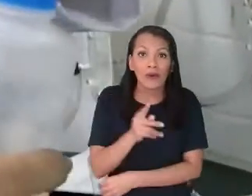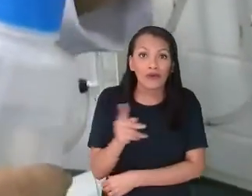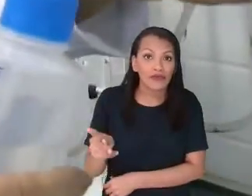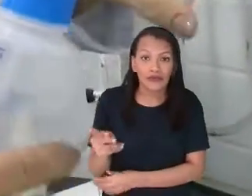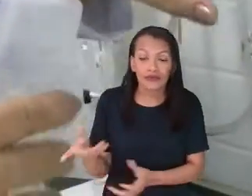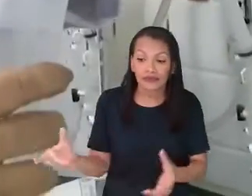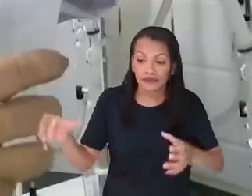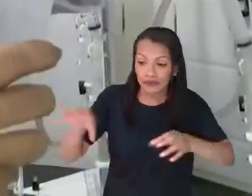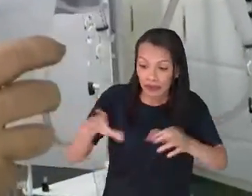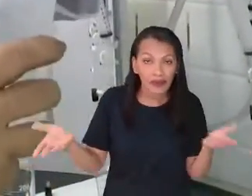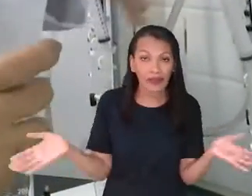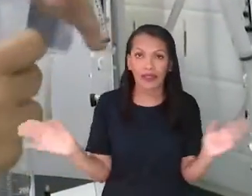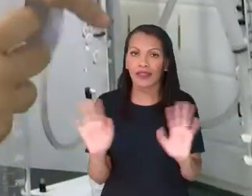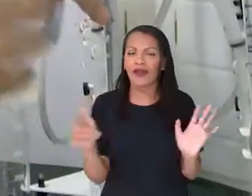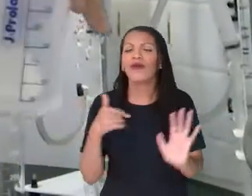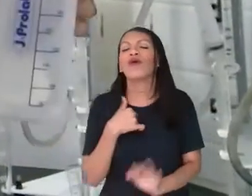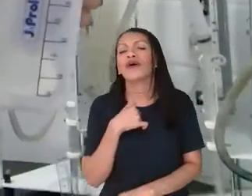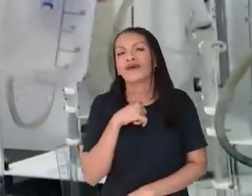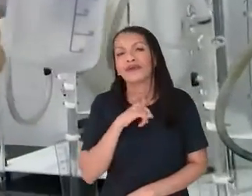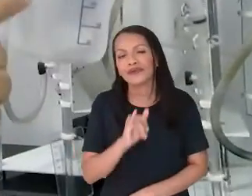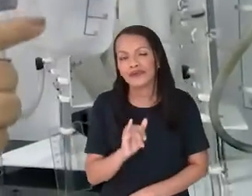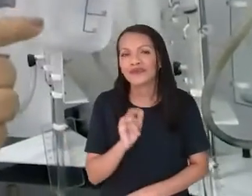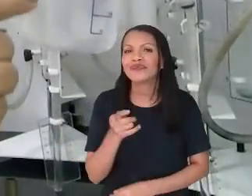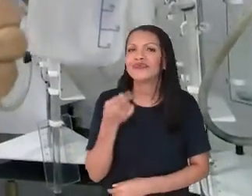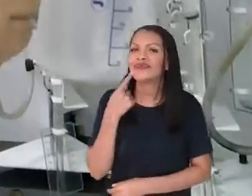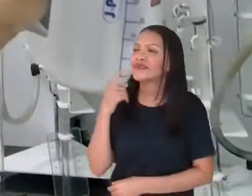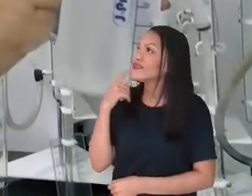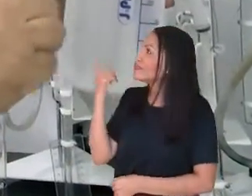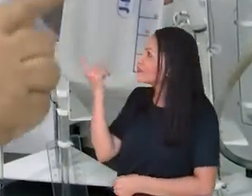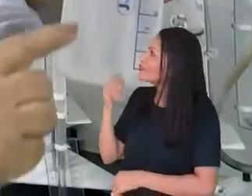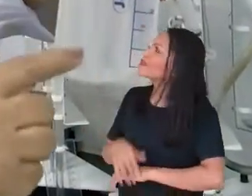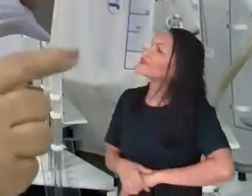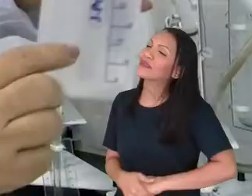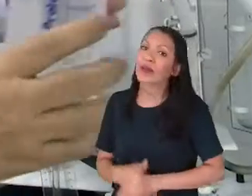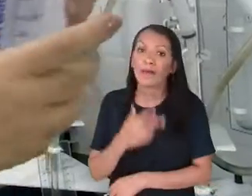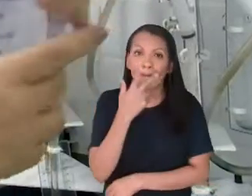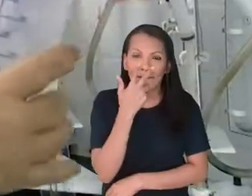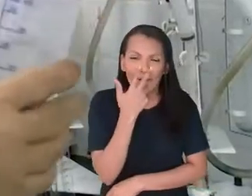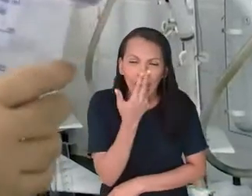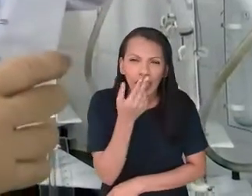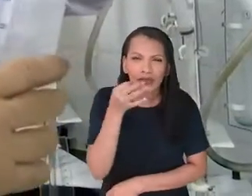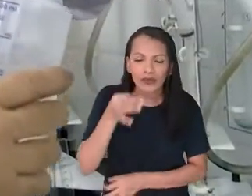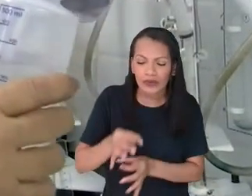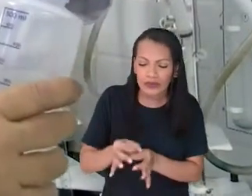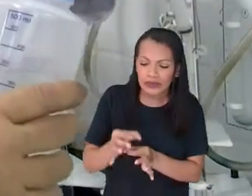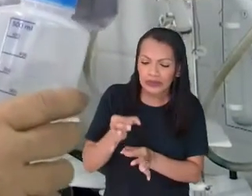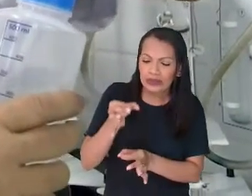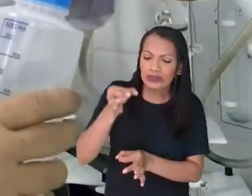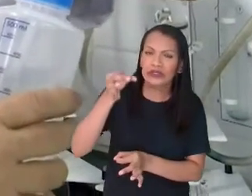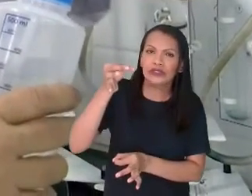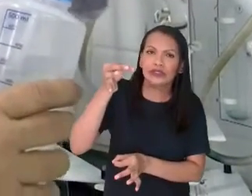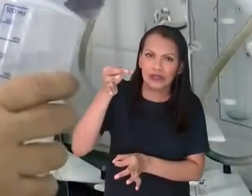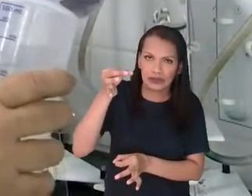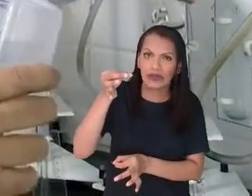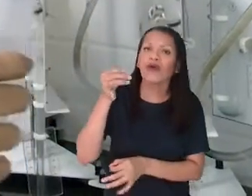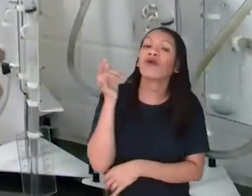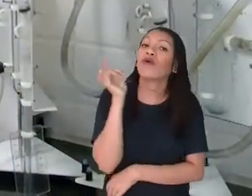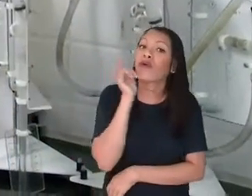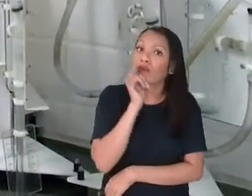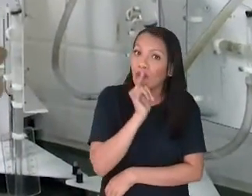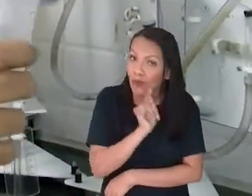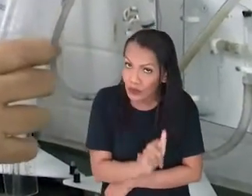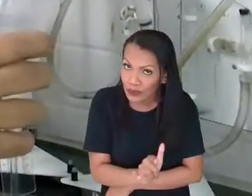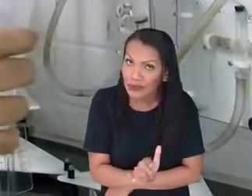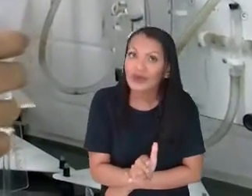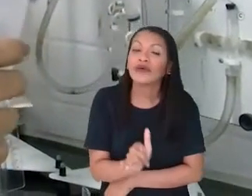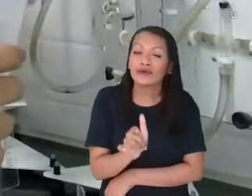derramar? Não, eu vou lançar através desse tubo, que parece um canudo. A gente vai conseguir aí, ó, aspergir